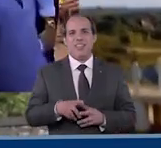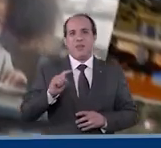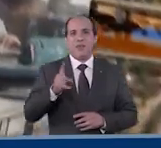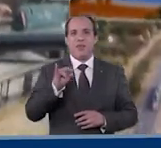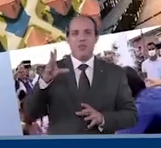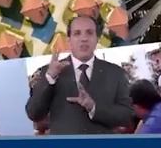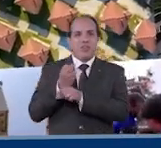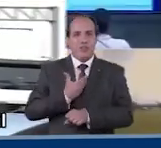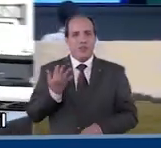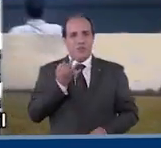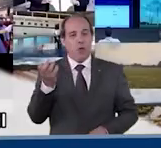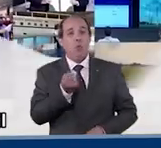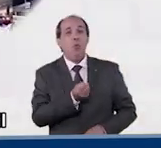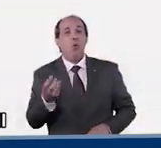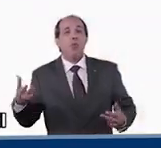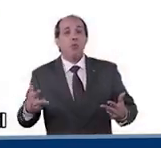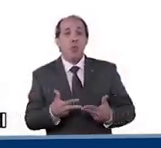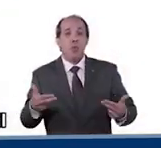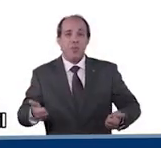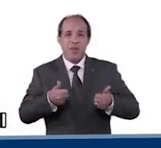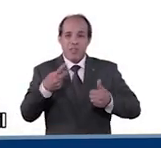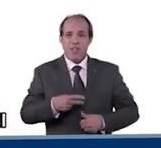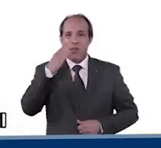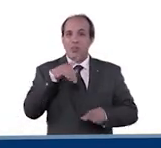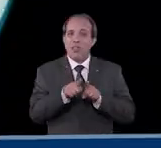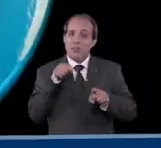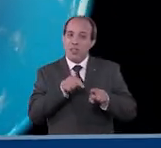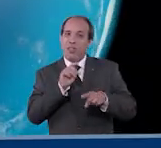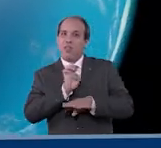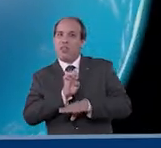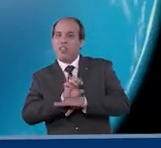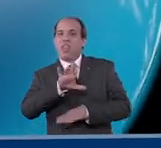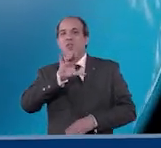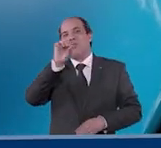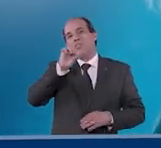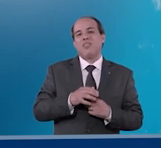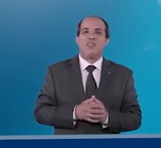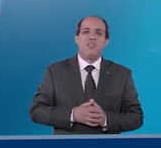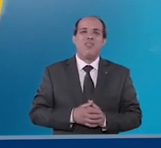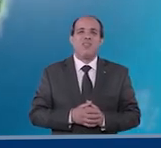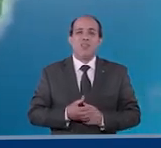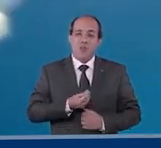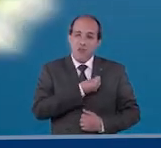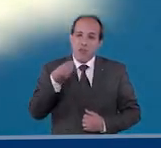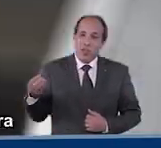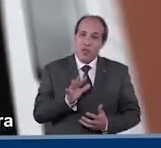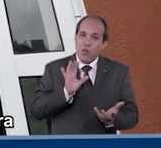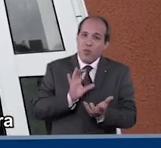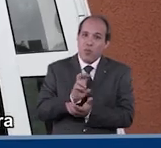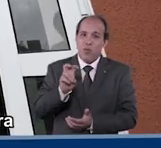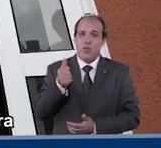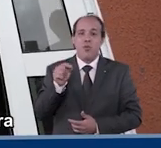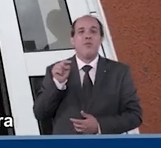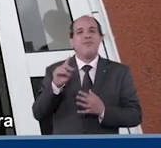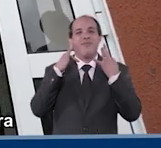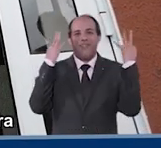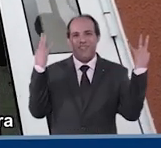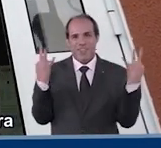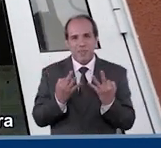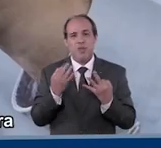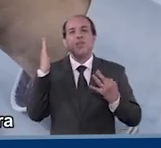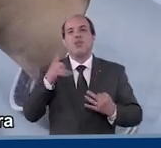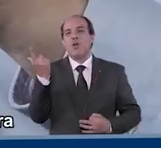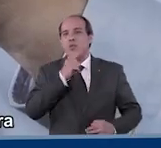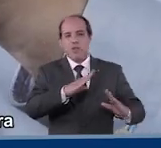1.000 dias de governo federal e olha quanta coisa melhorou no Brasil e aqui no Rio de Janeiro. Vida nova para